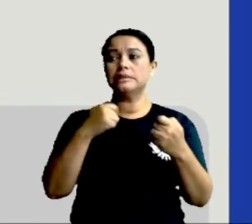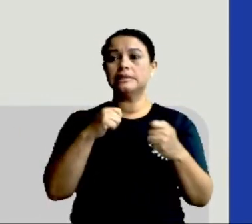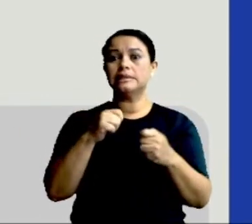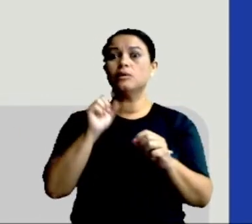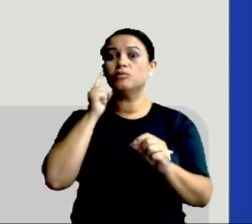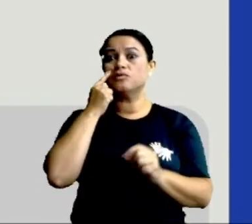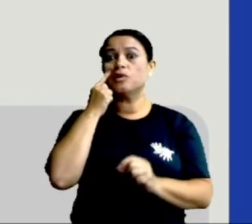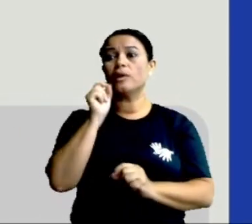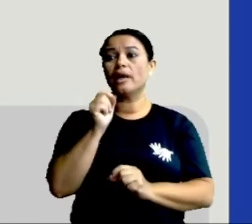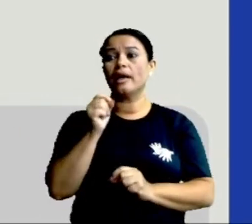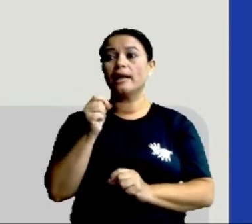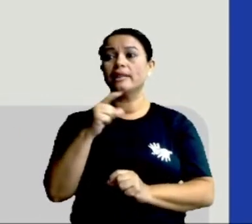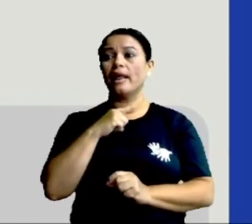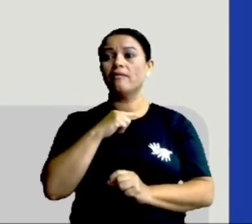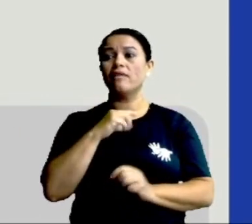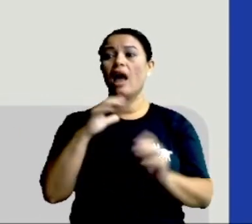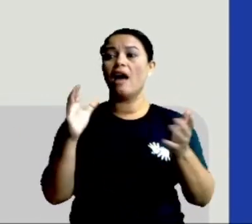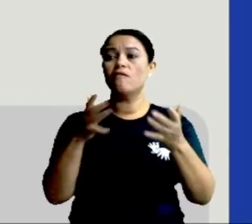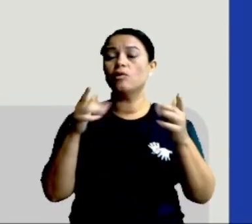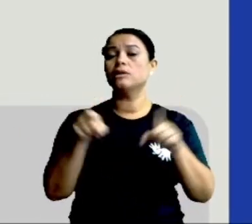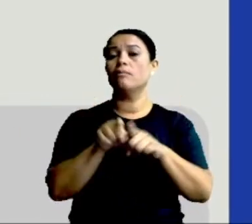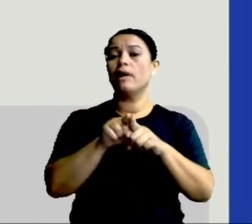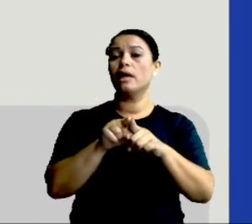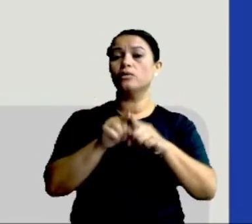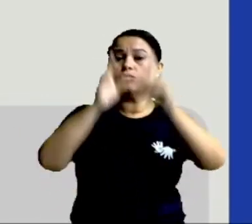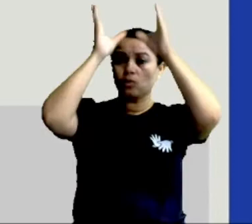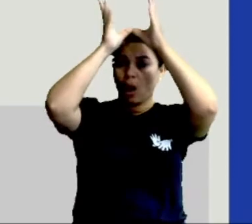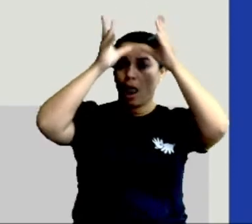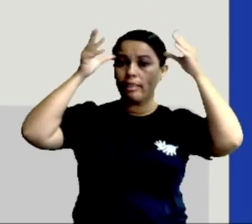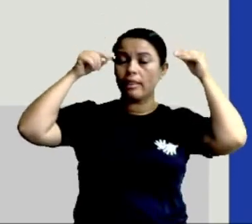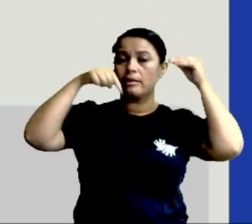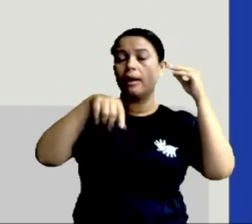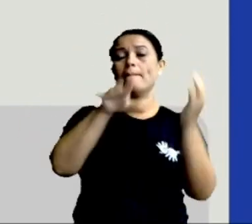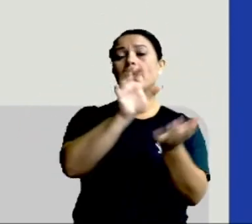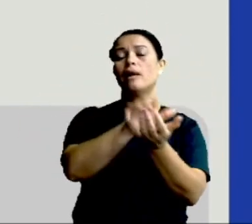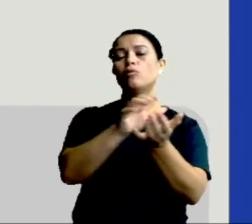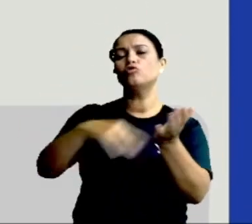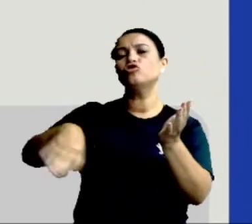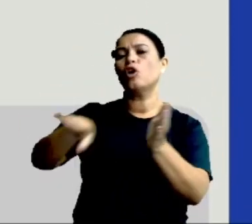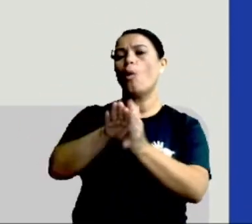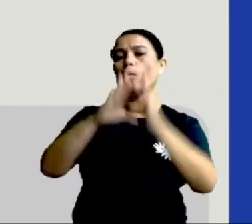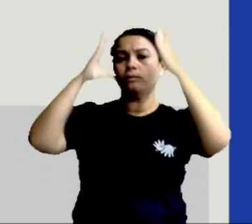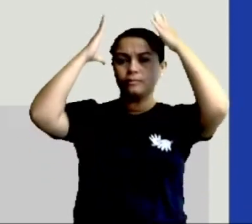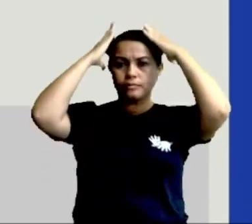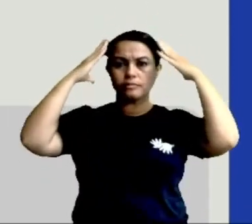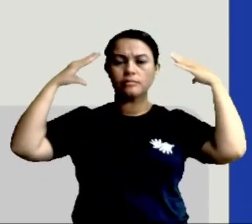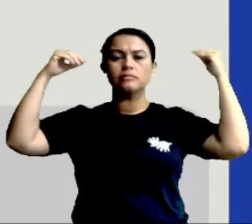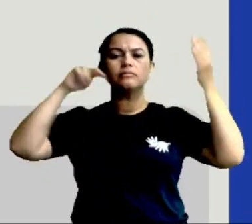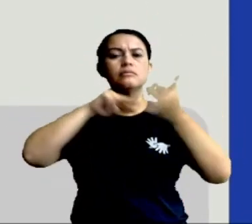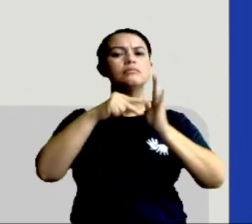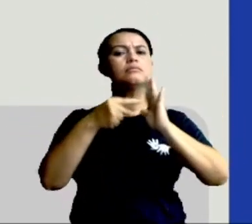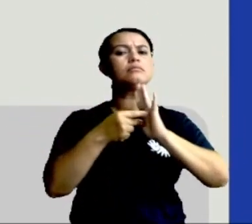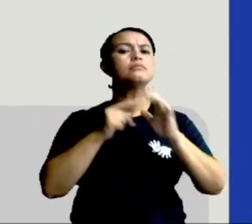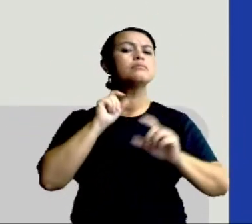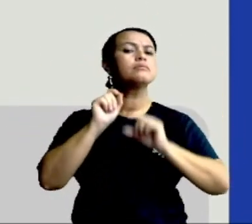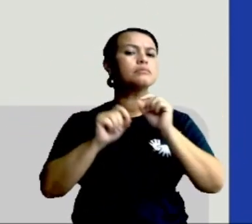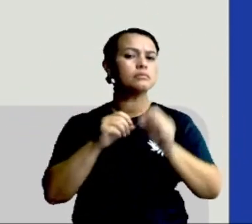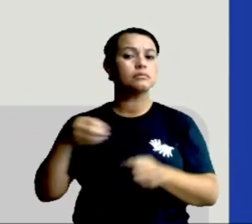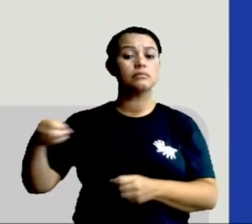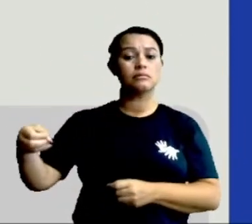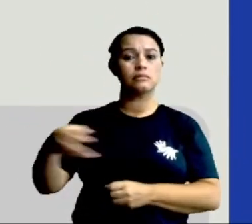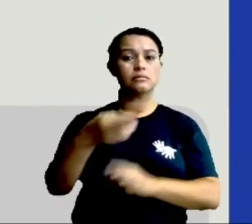holandeses, especialmente aqui em Pernambuco. A chegada dos holandeses significou a vinda de uma